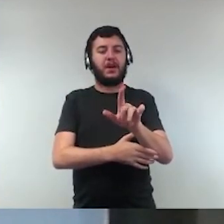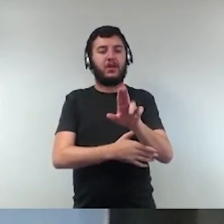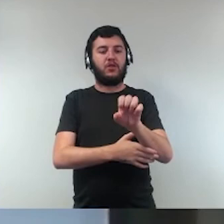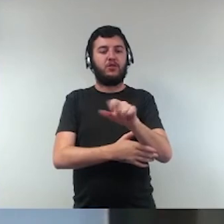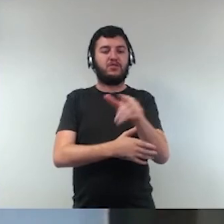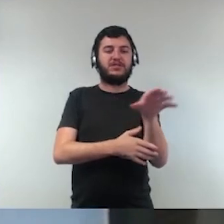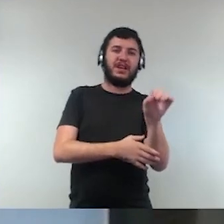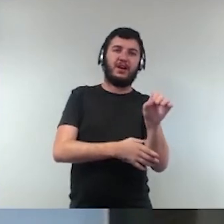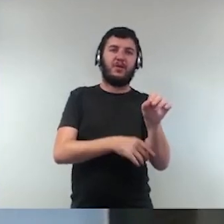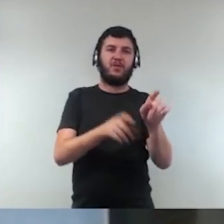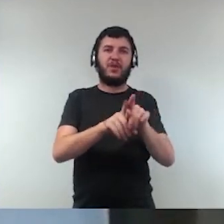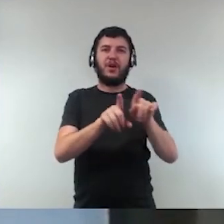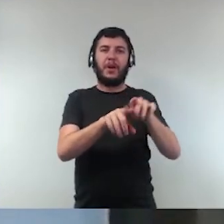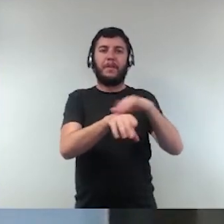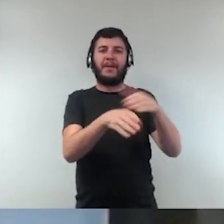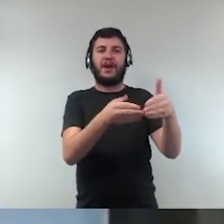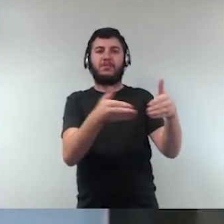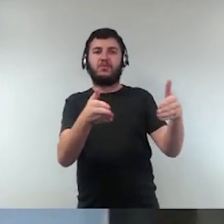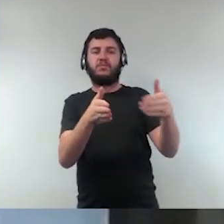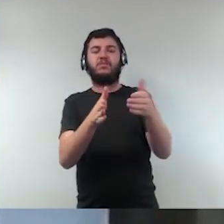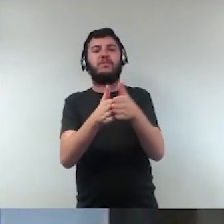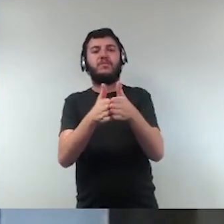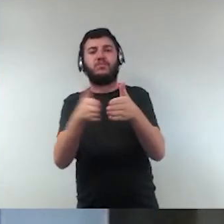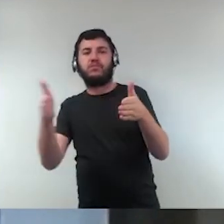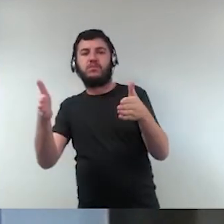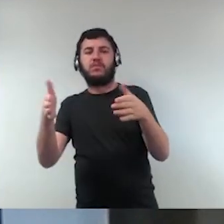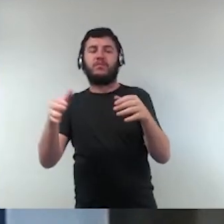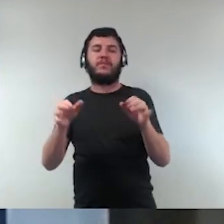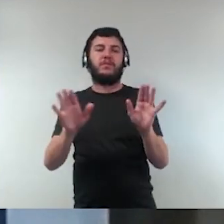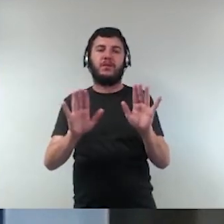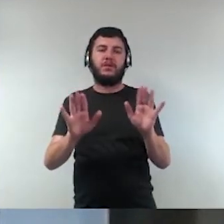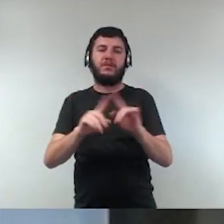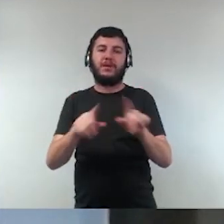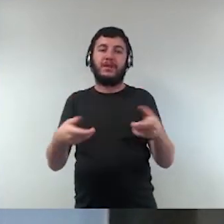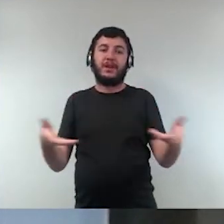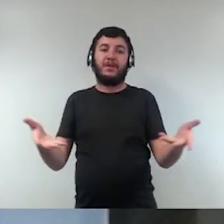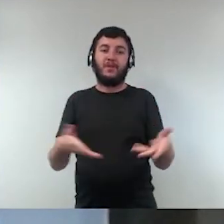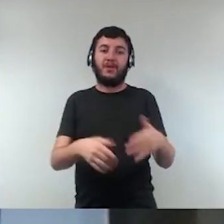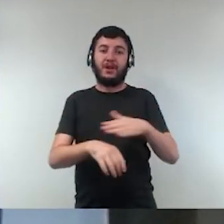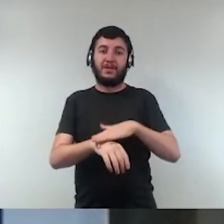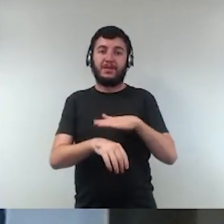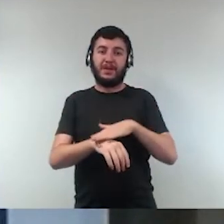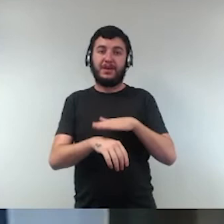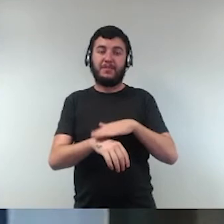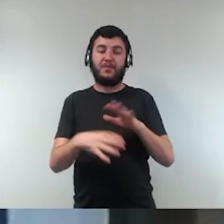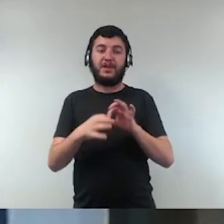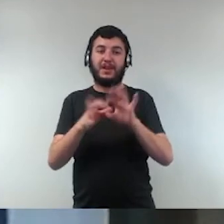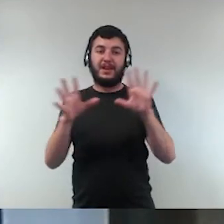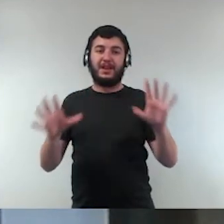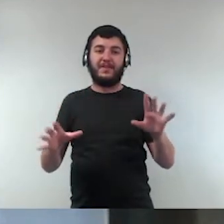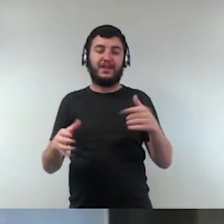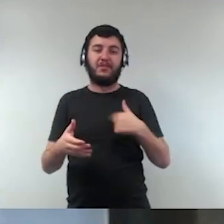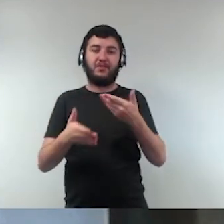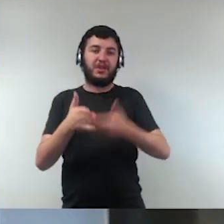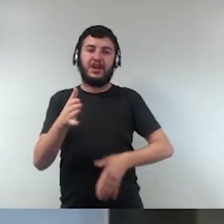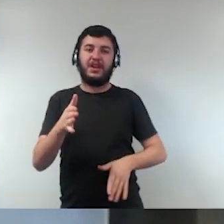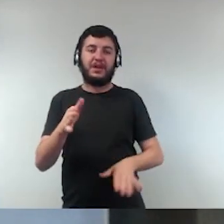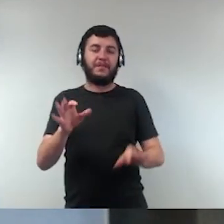evitar. E a gente ainda tem alguns minutos e não gostaria de